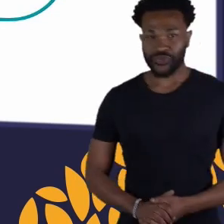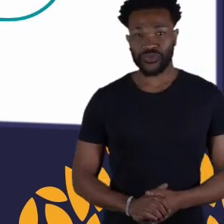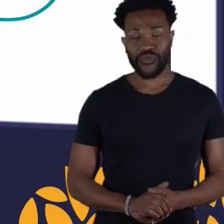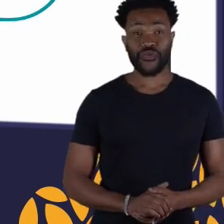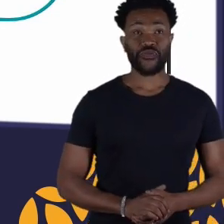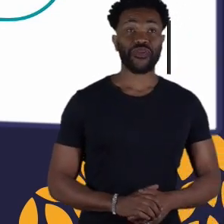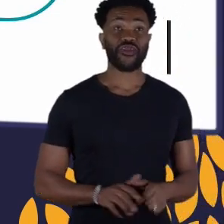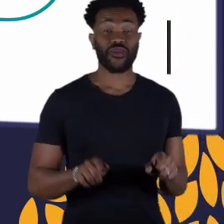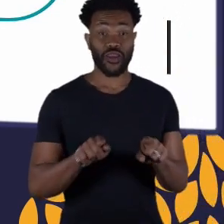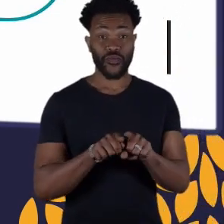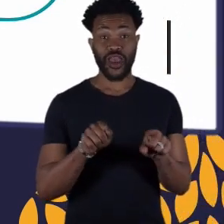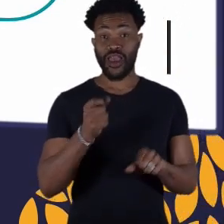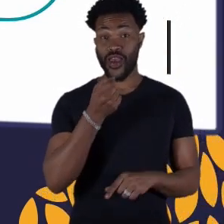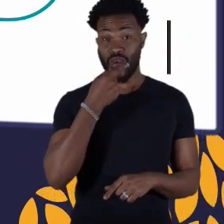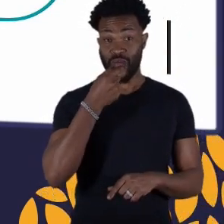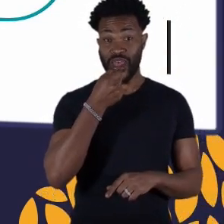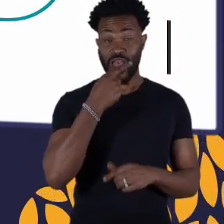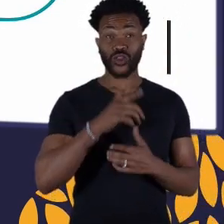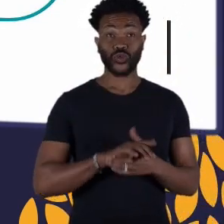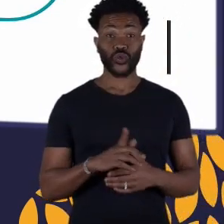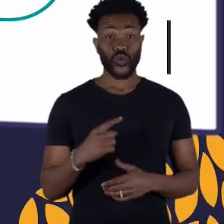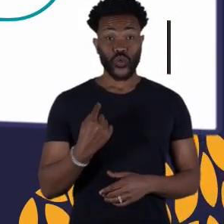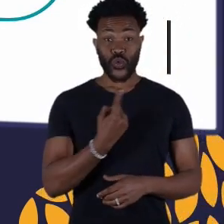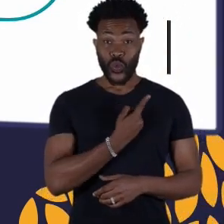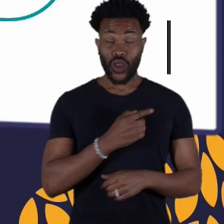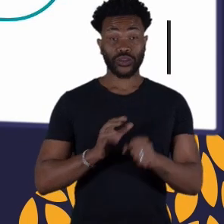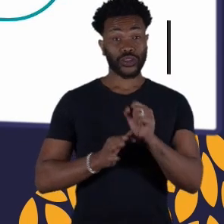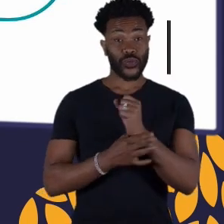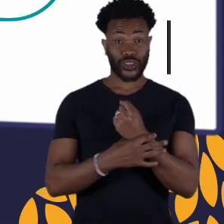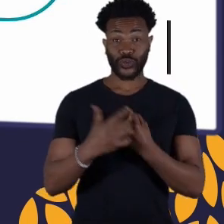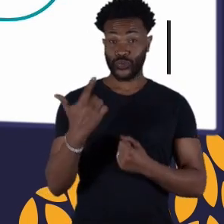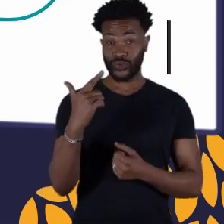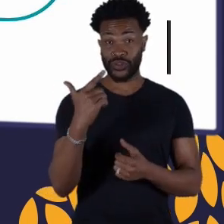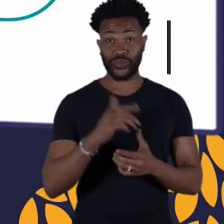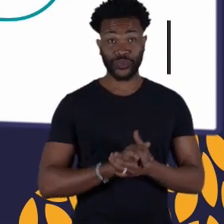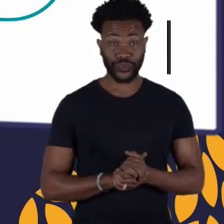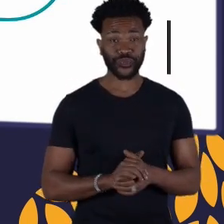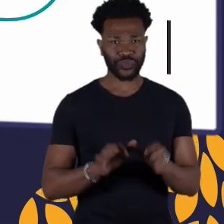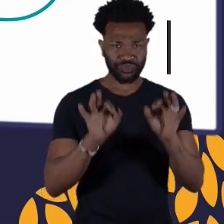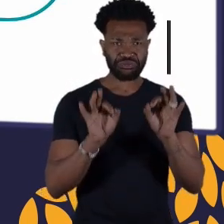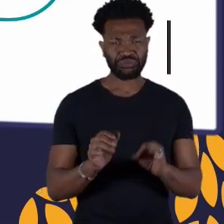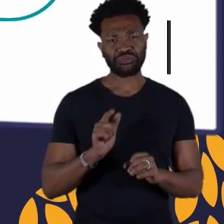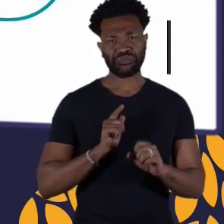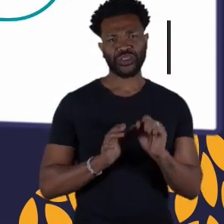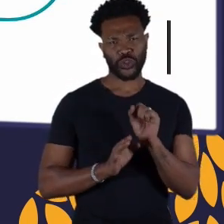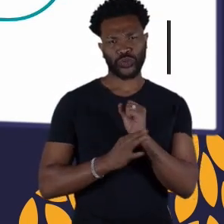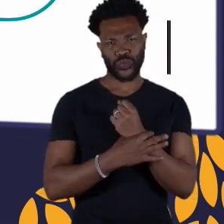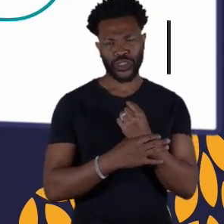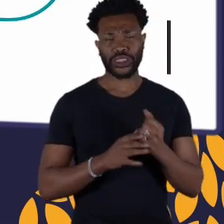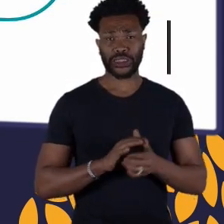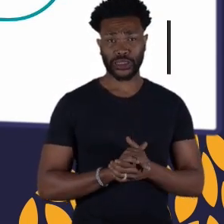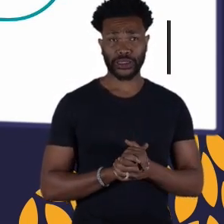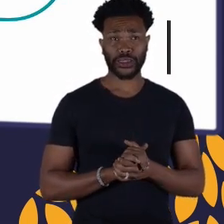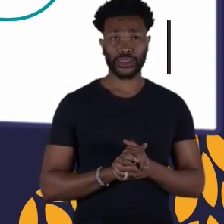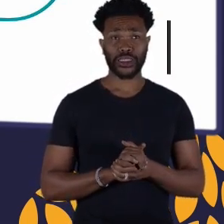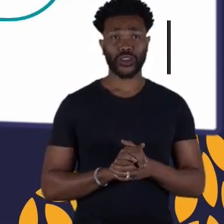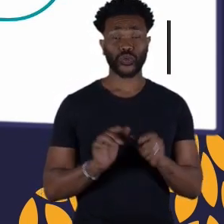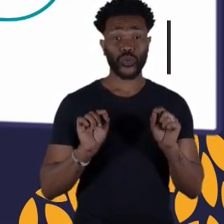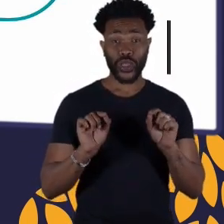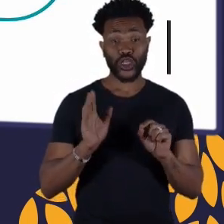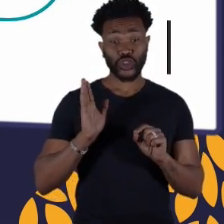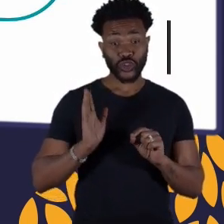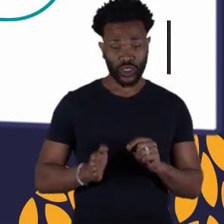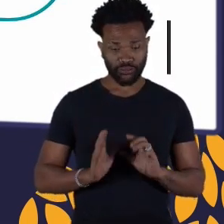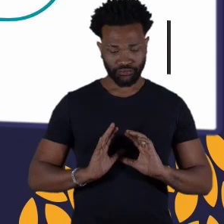outros medicamentos, nós não temos segurança. De fato, temos evidência do dano do